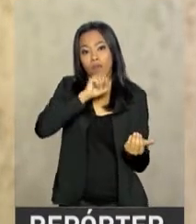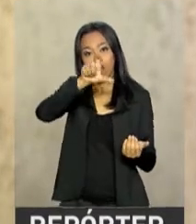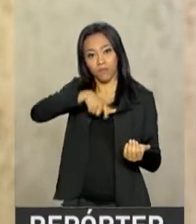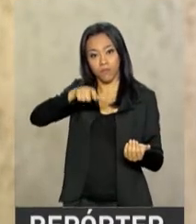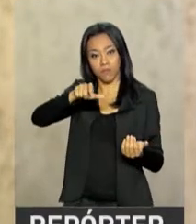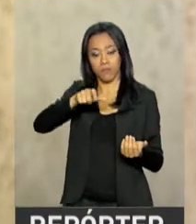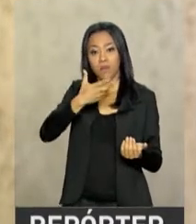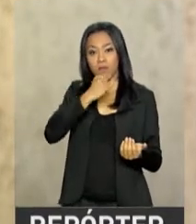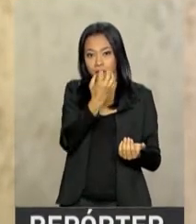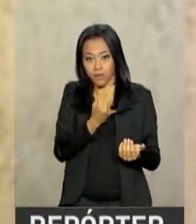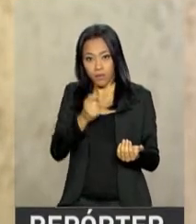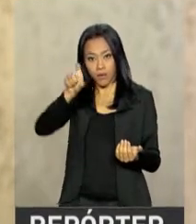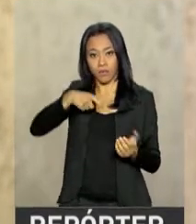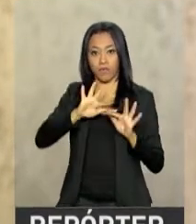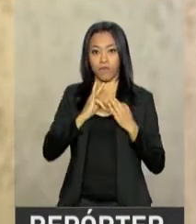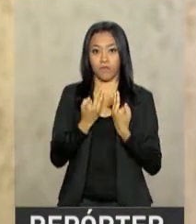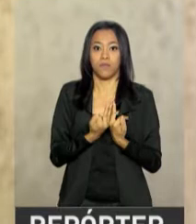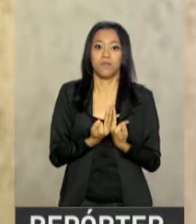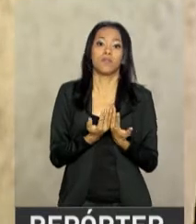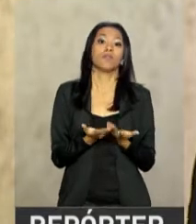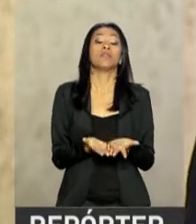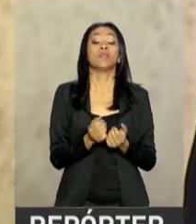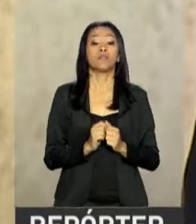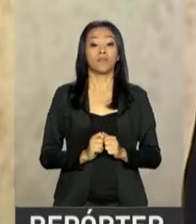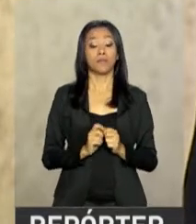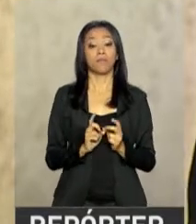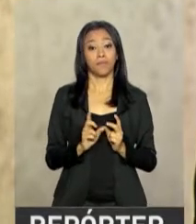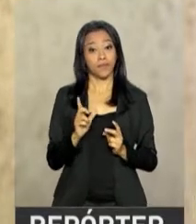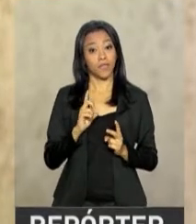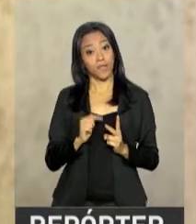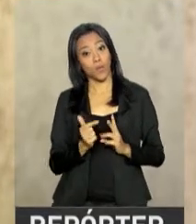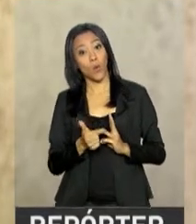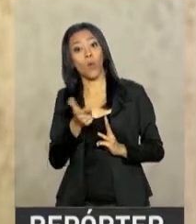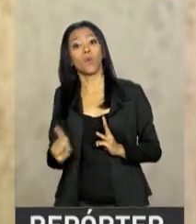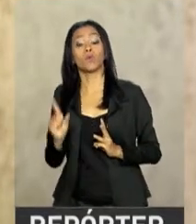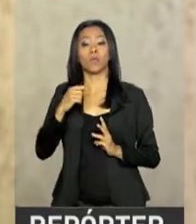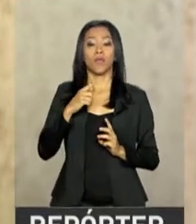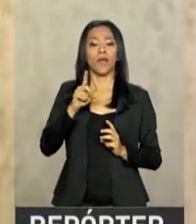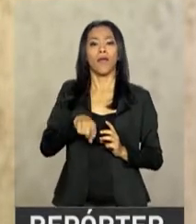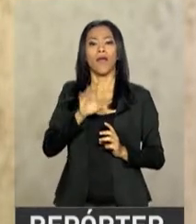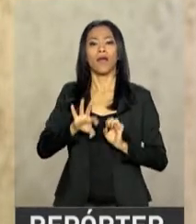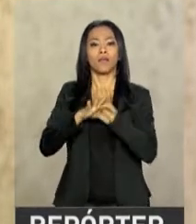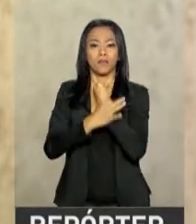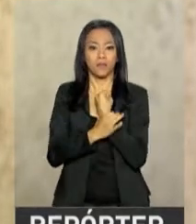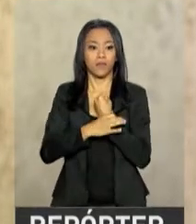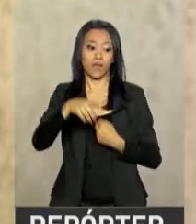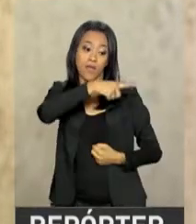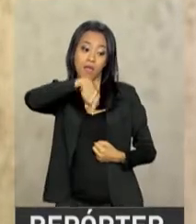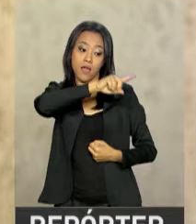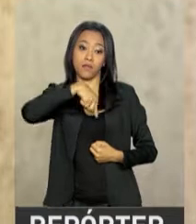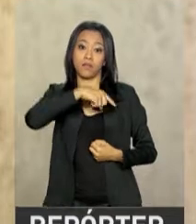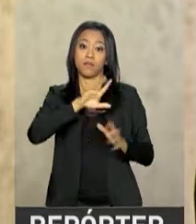no bolsa família há um um viés também de garantir que as famílias mesmo